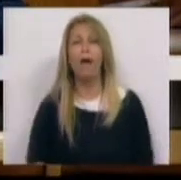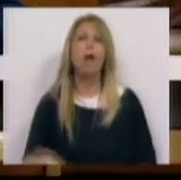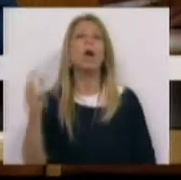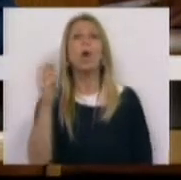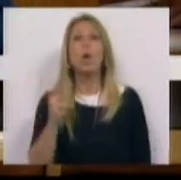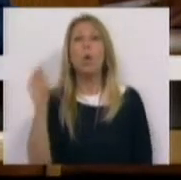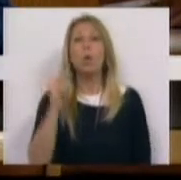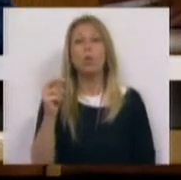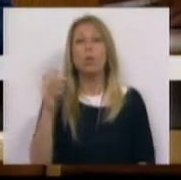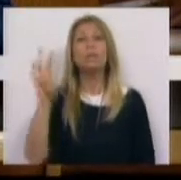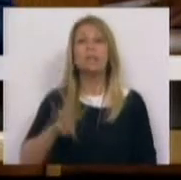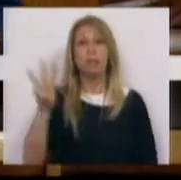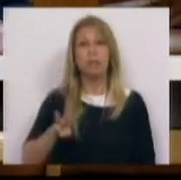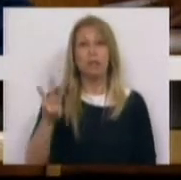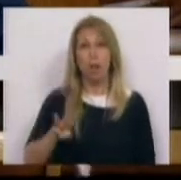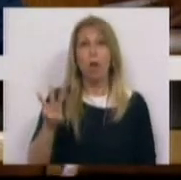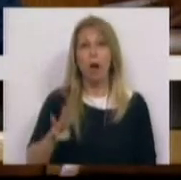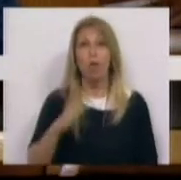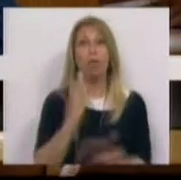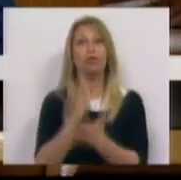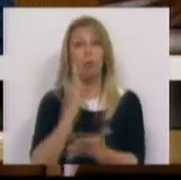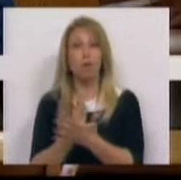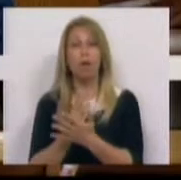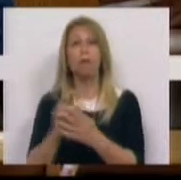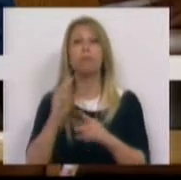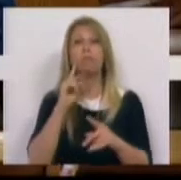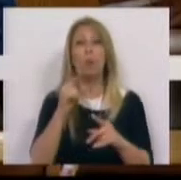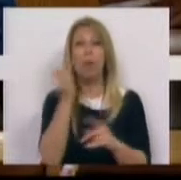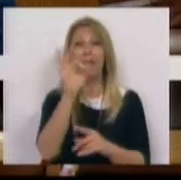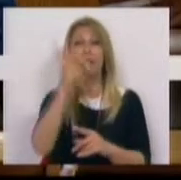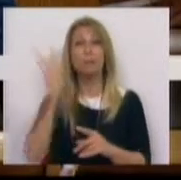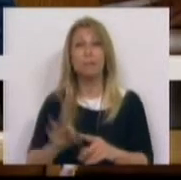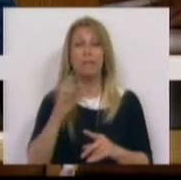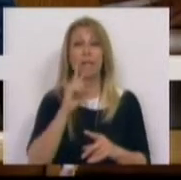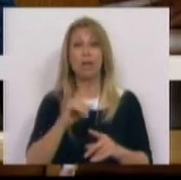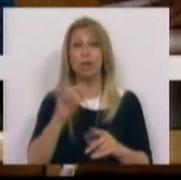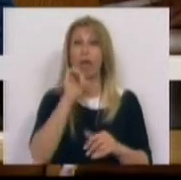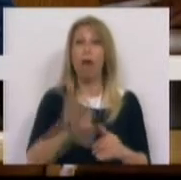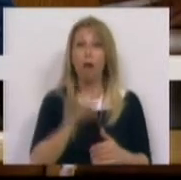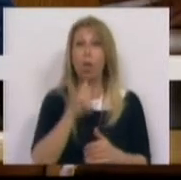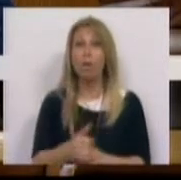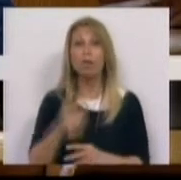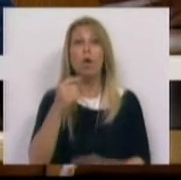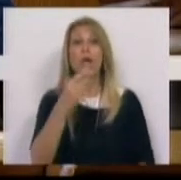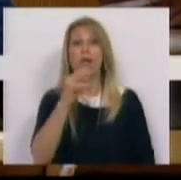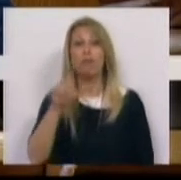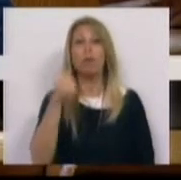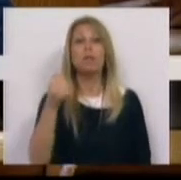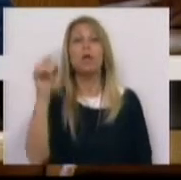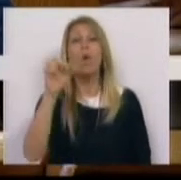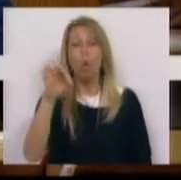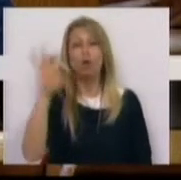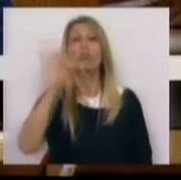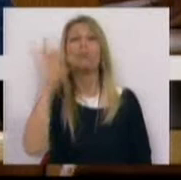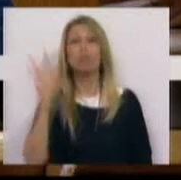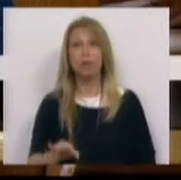a taxa de retenção duplicou para os 5,8%. E, globalmente, a taxa de retenção do ensino básico